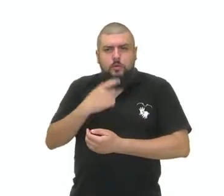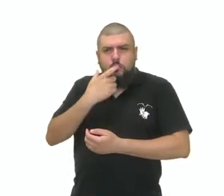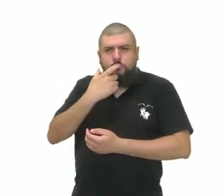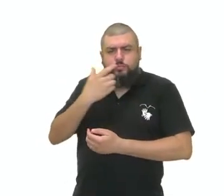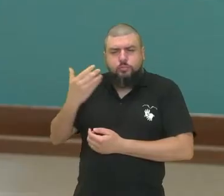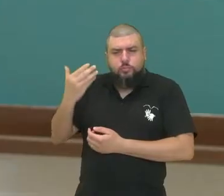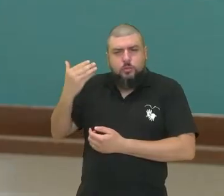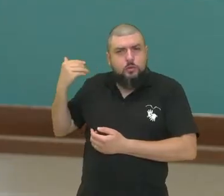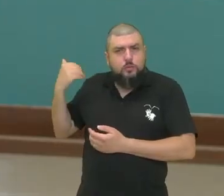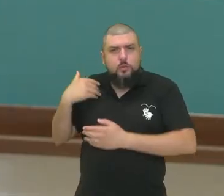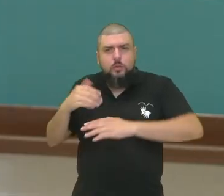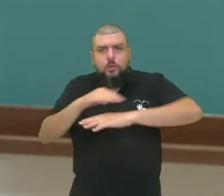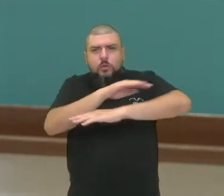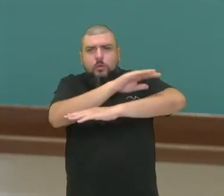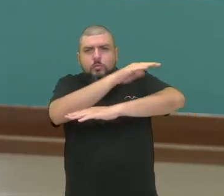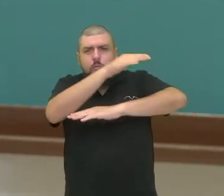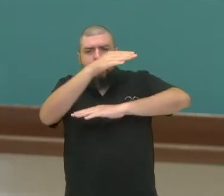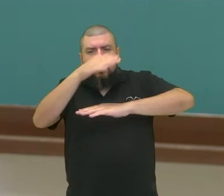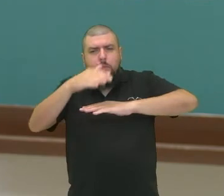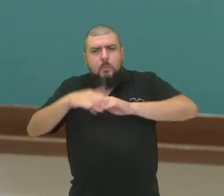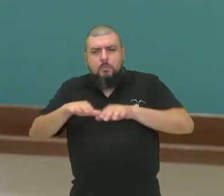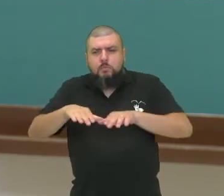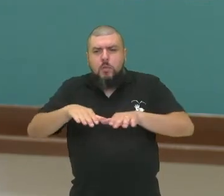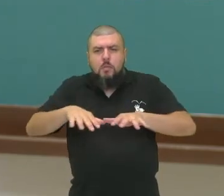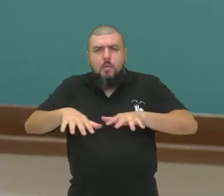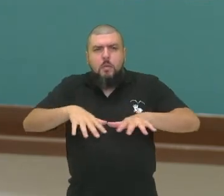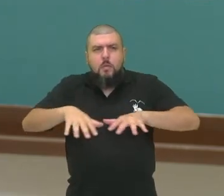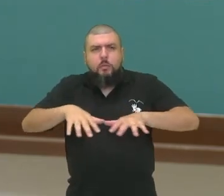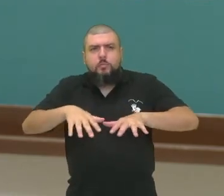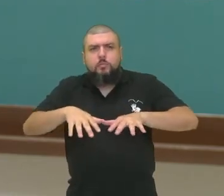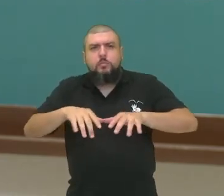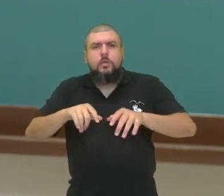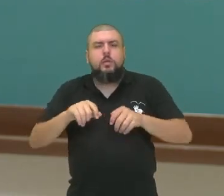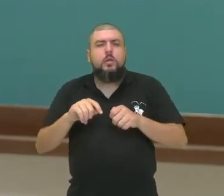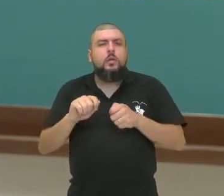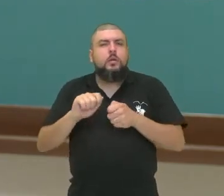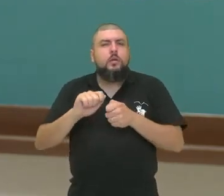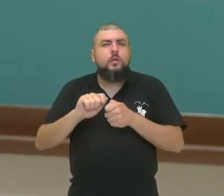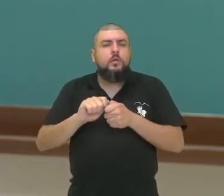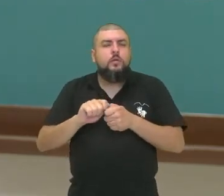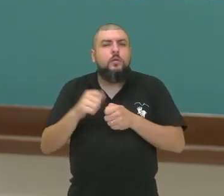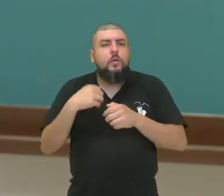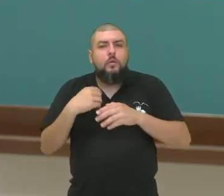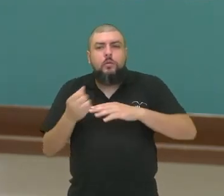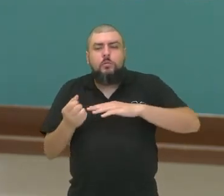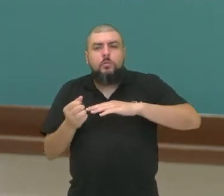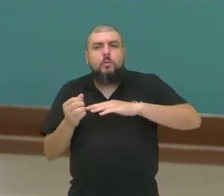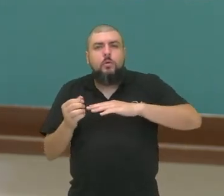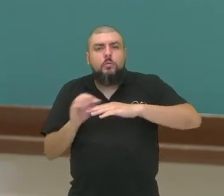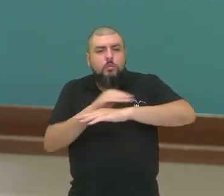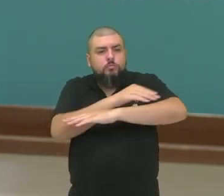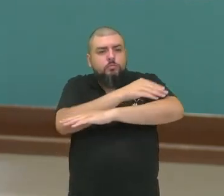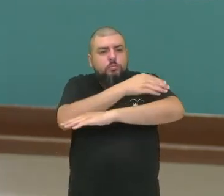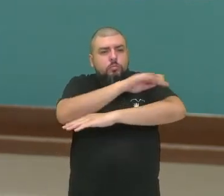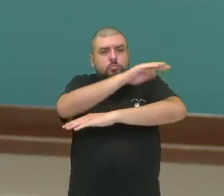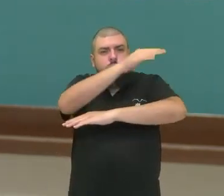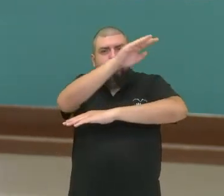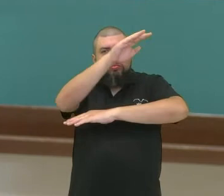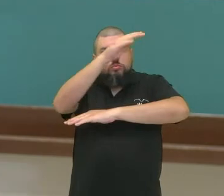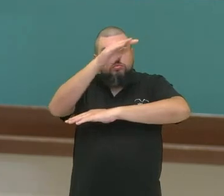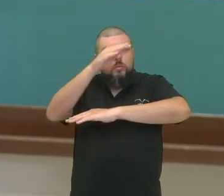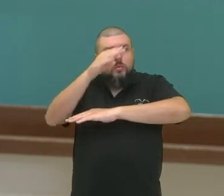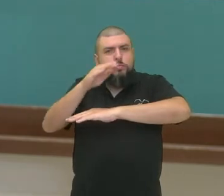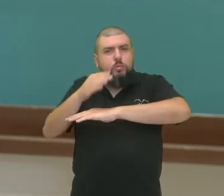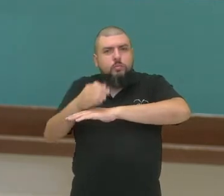na parte das planícies que contribuíram para a formação de no caso aqui de altas montanhas, está tratando aqui no